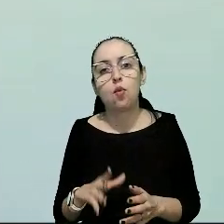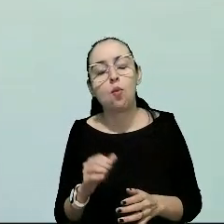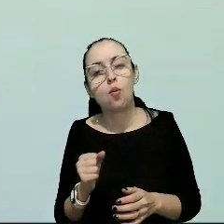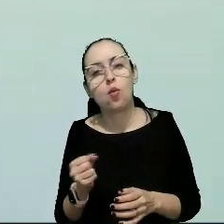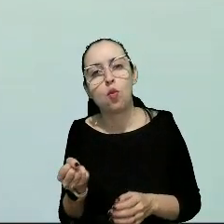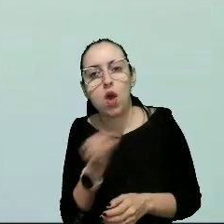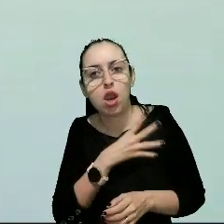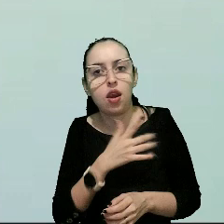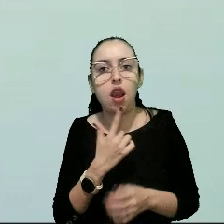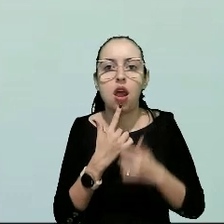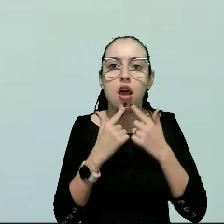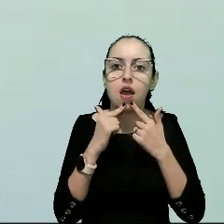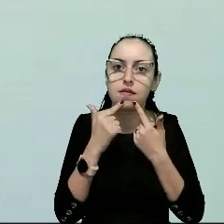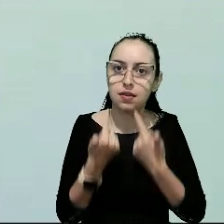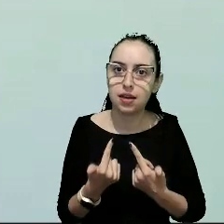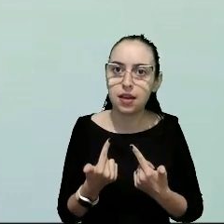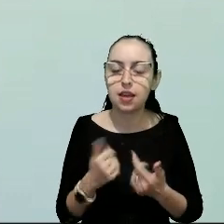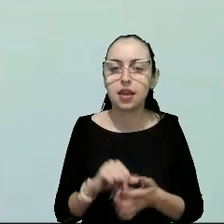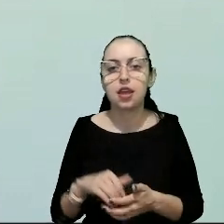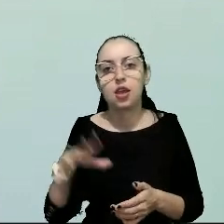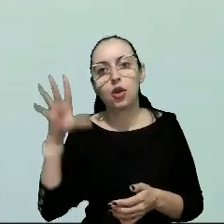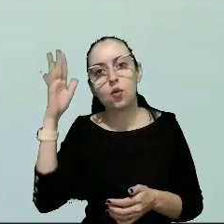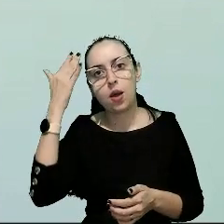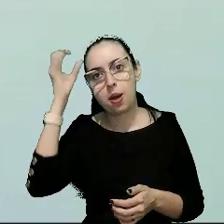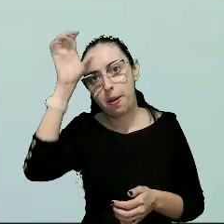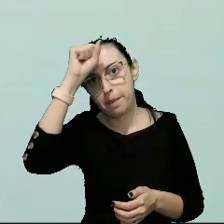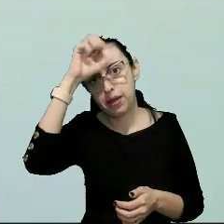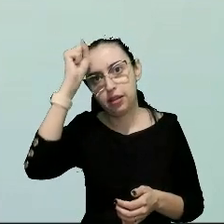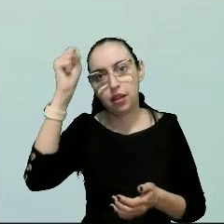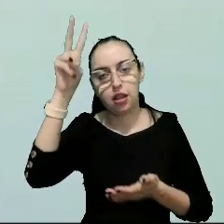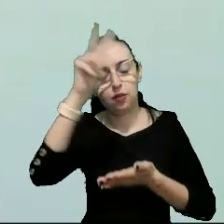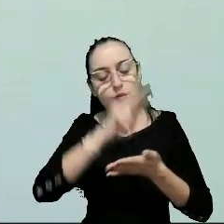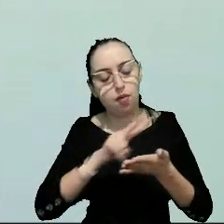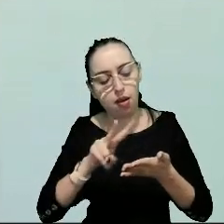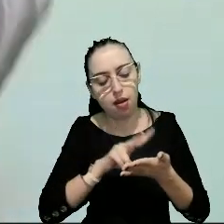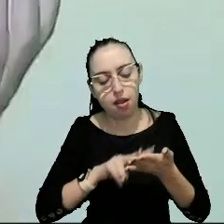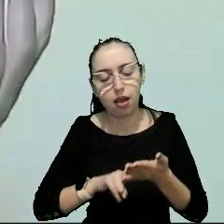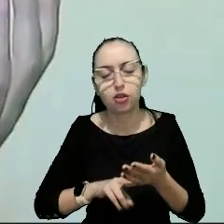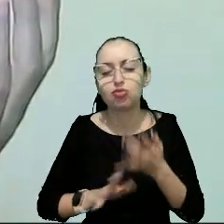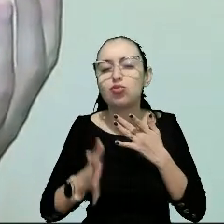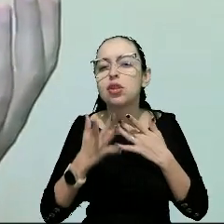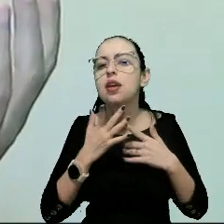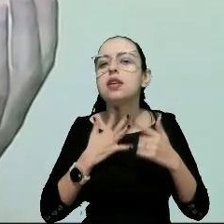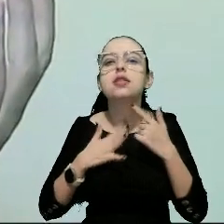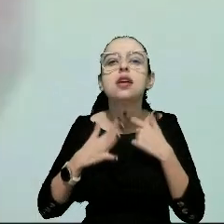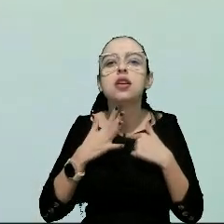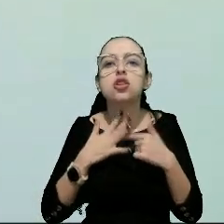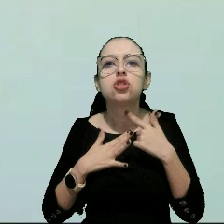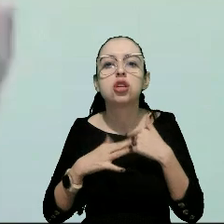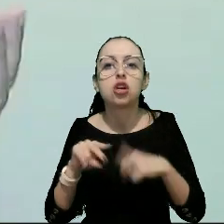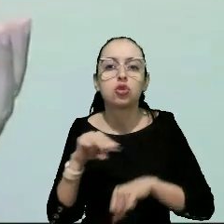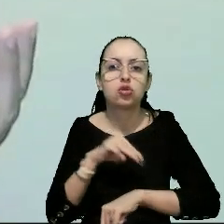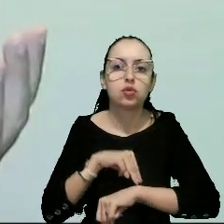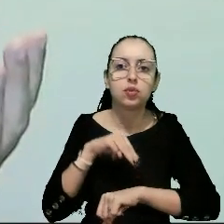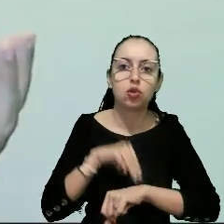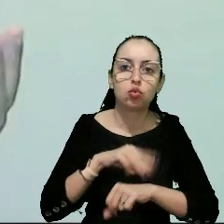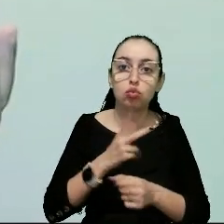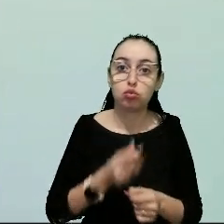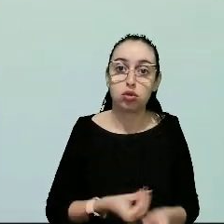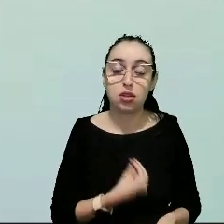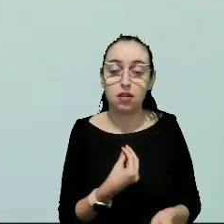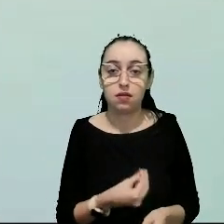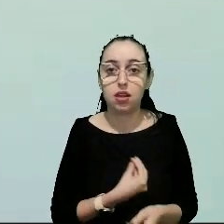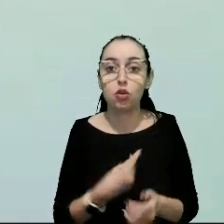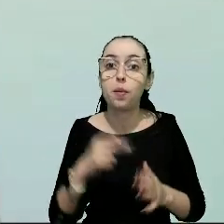italiano, que estão lendo, que estão saboreando cada minuto da sua